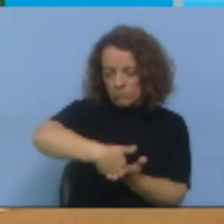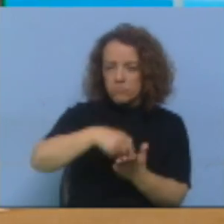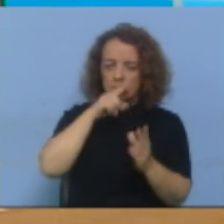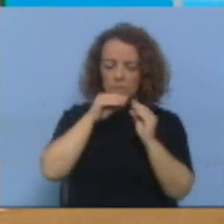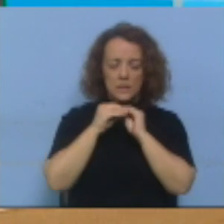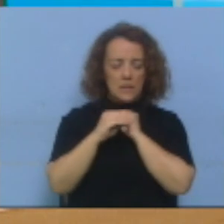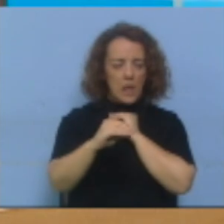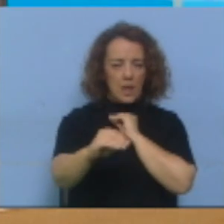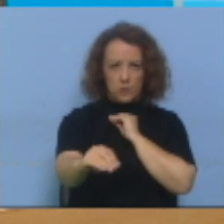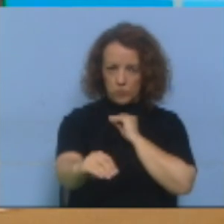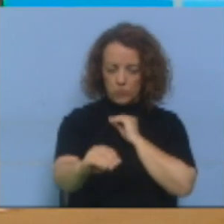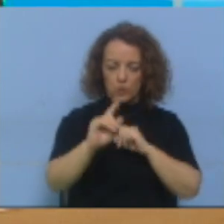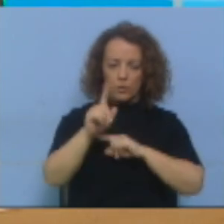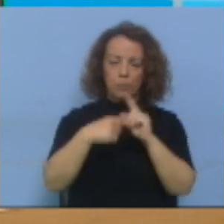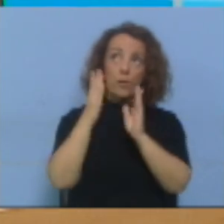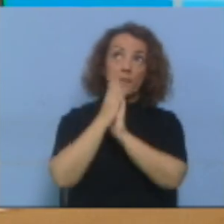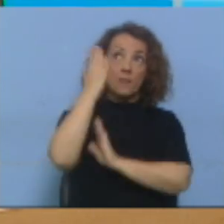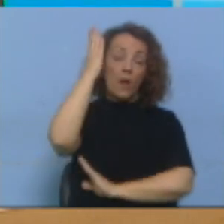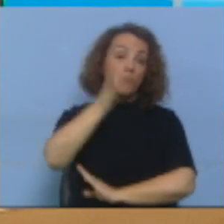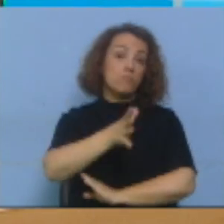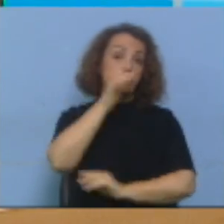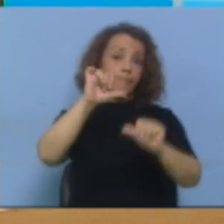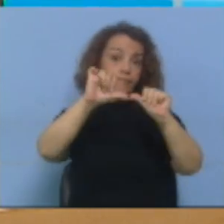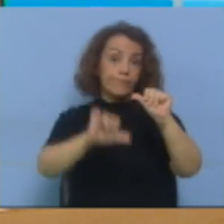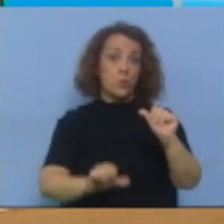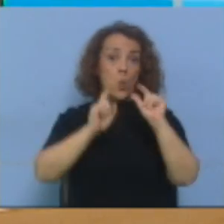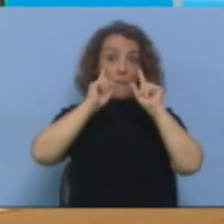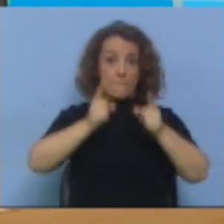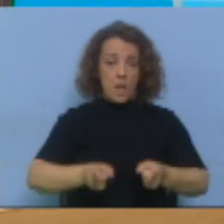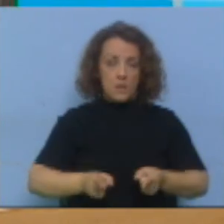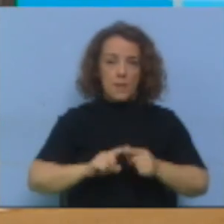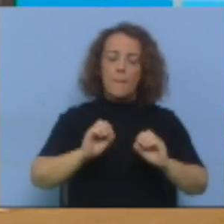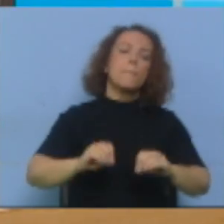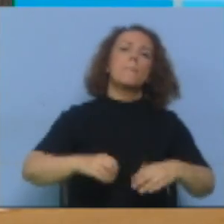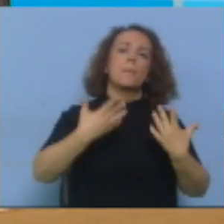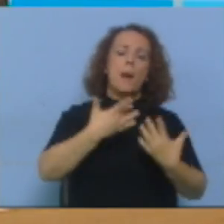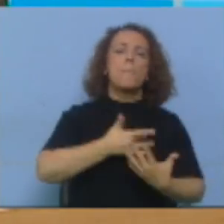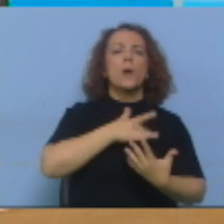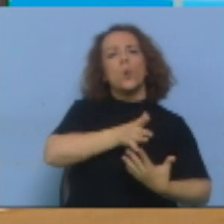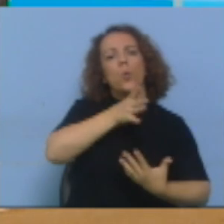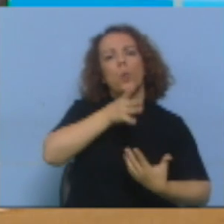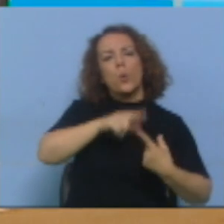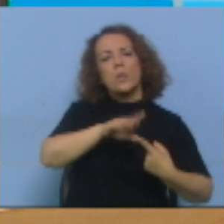profundo. Depois, a escuta da palavra de Deus, que culmina com a paixão segundo São João.